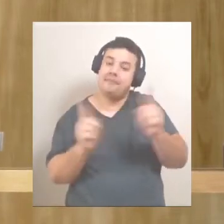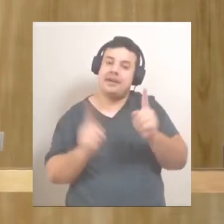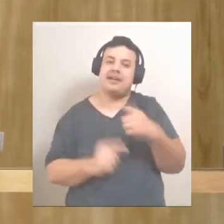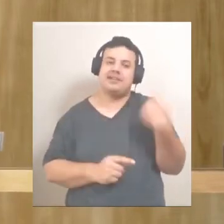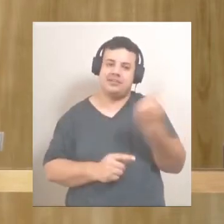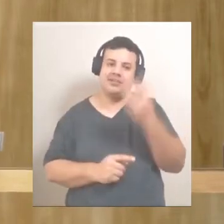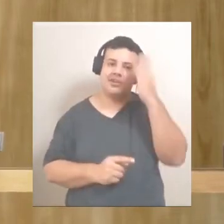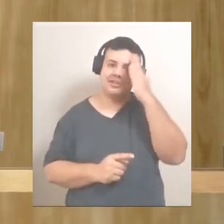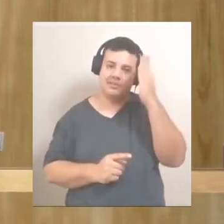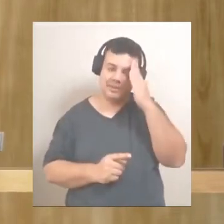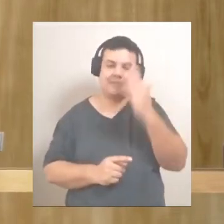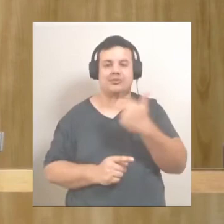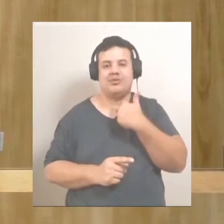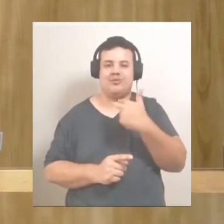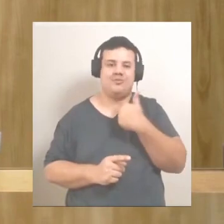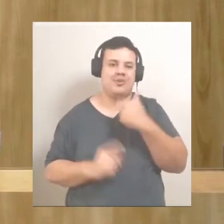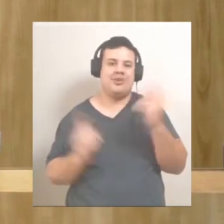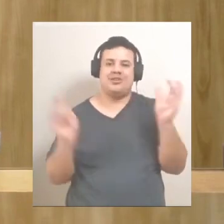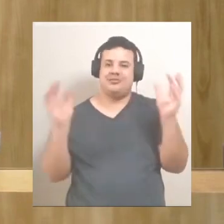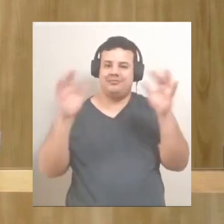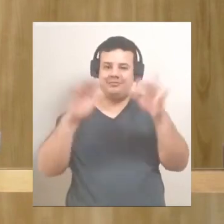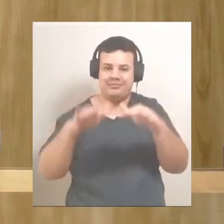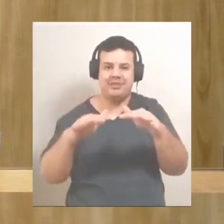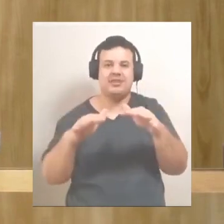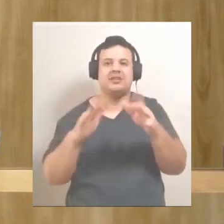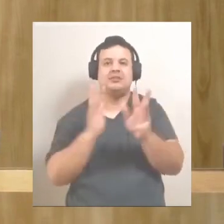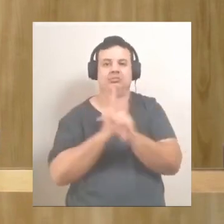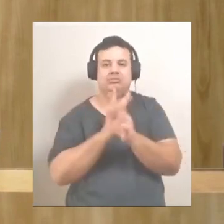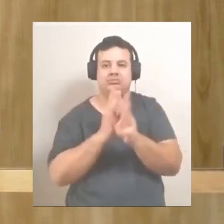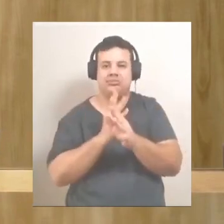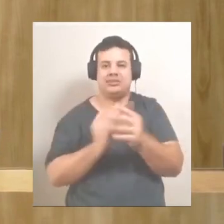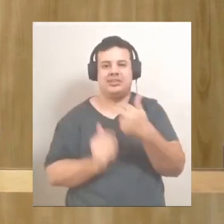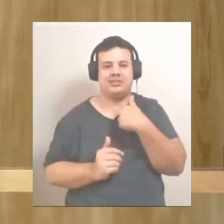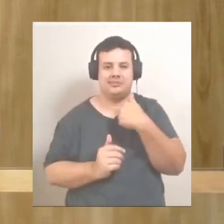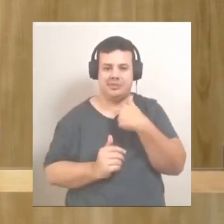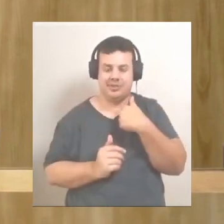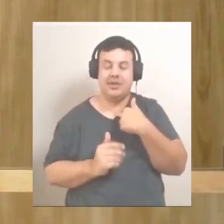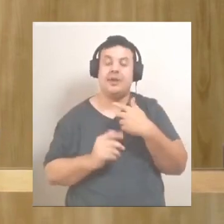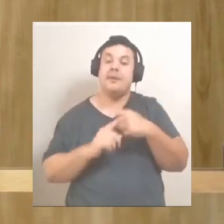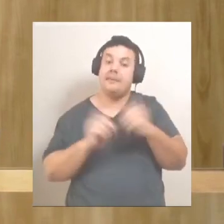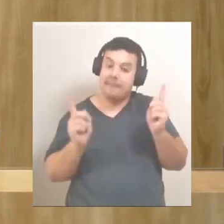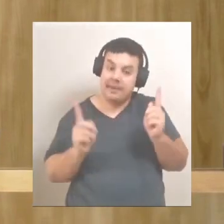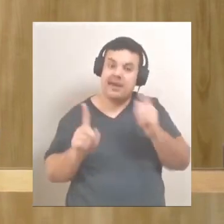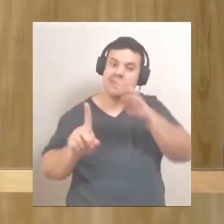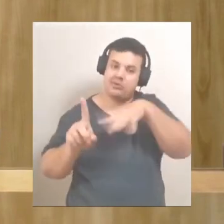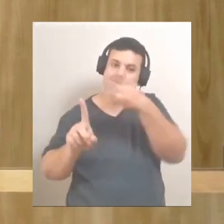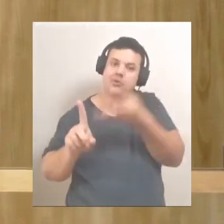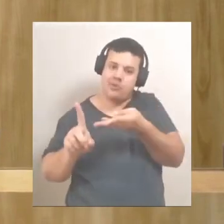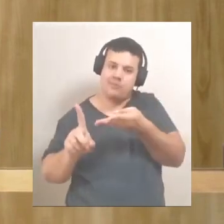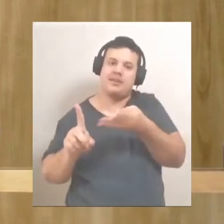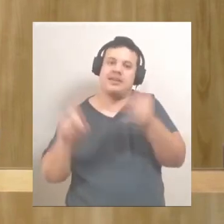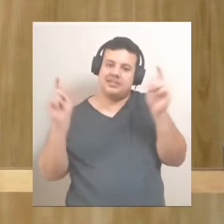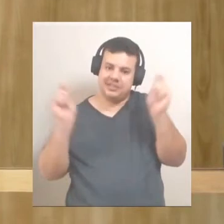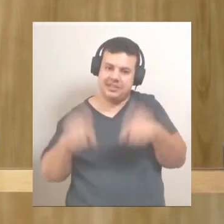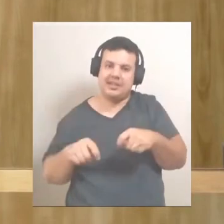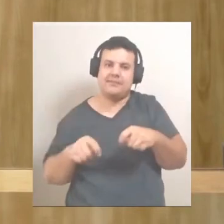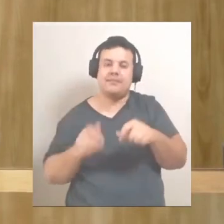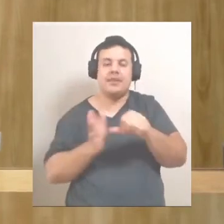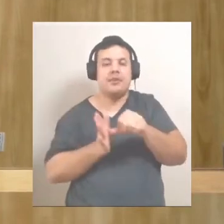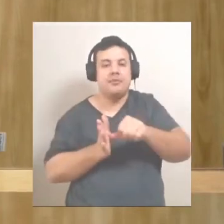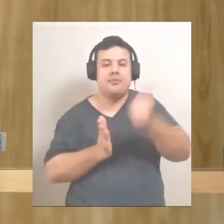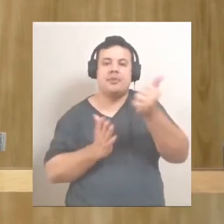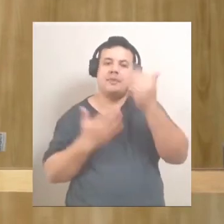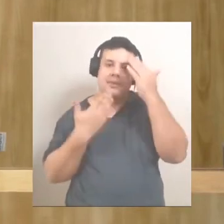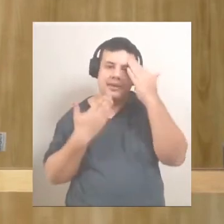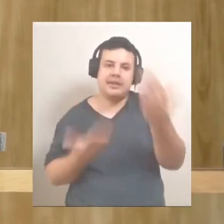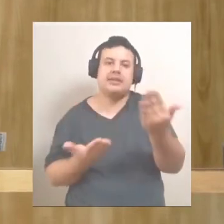grandes aglomerações, mas é um momento, sim, de grandes homenagens. E eu queria fazer o meu primeiro agradecimento a